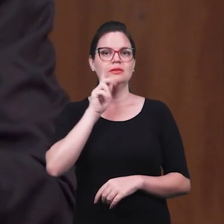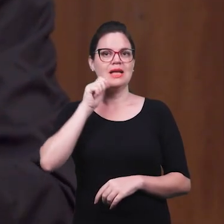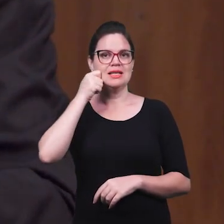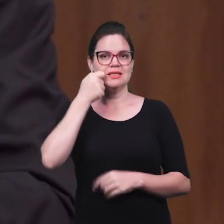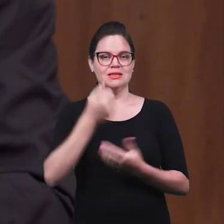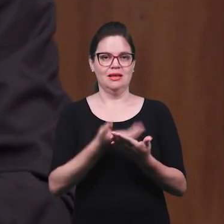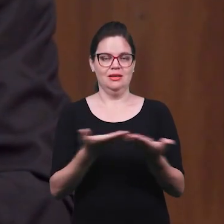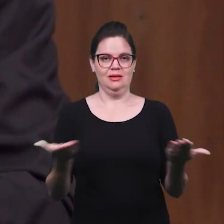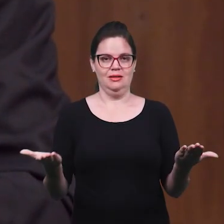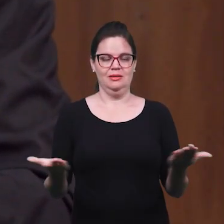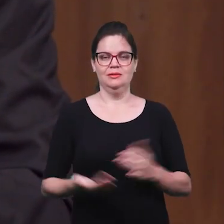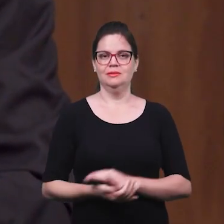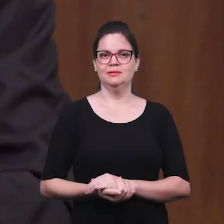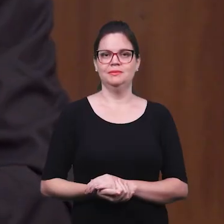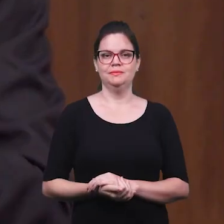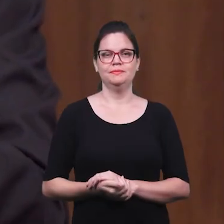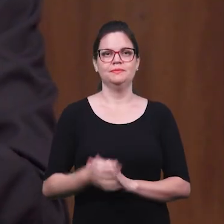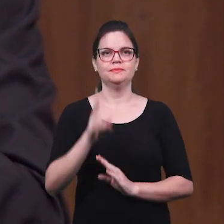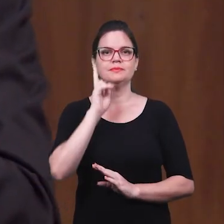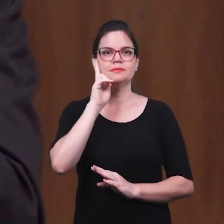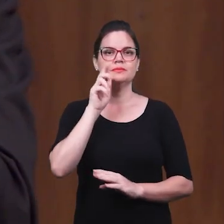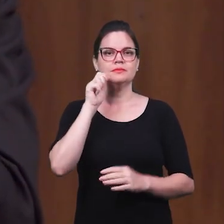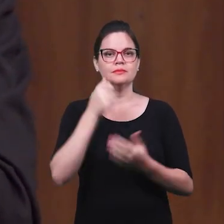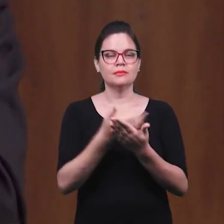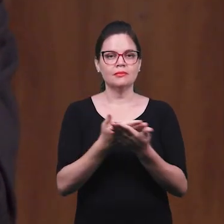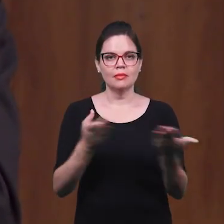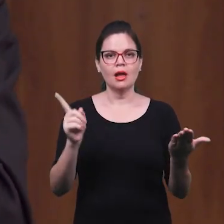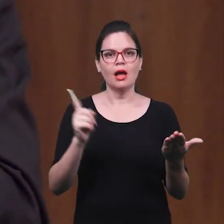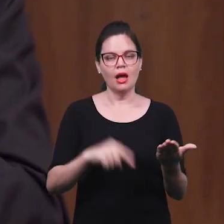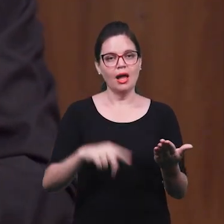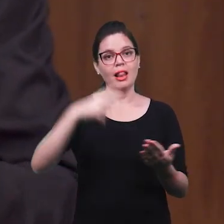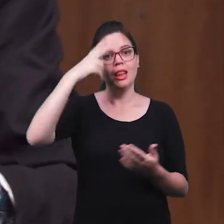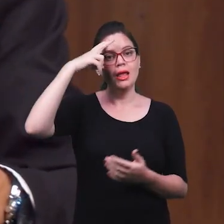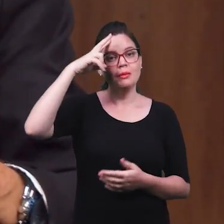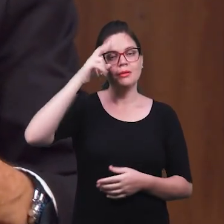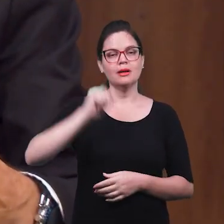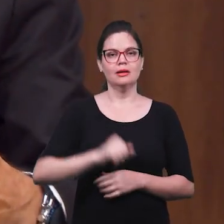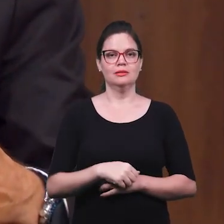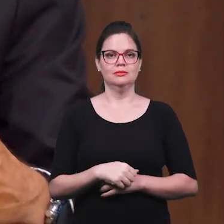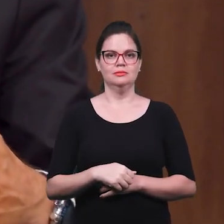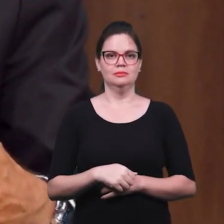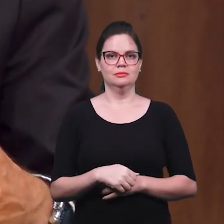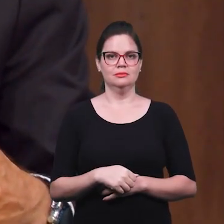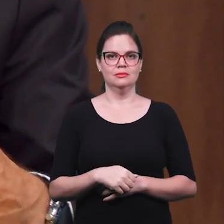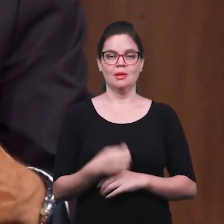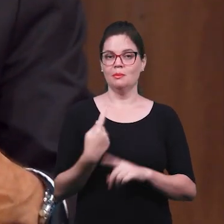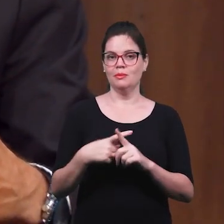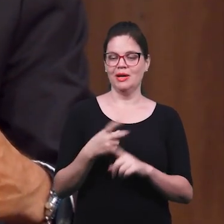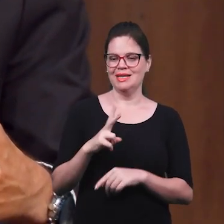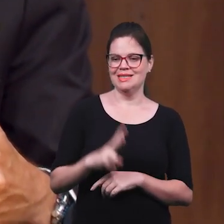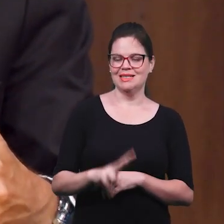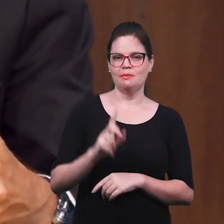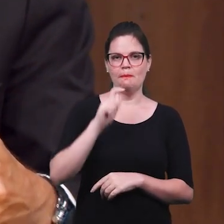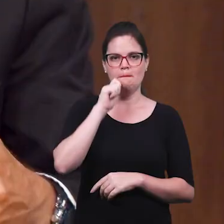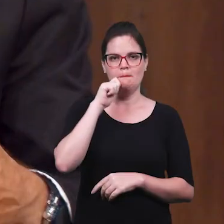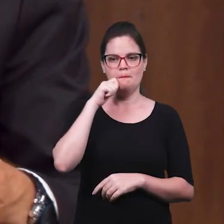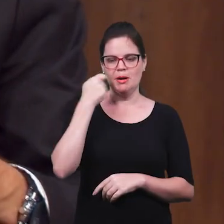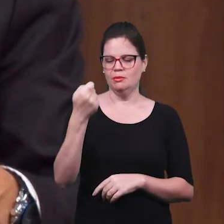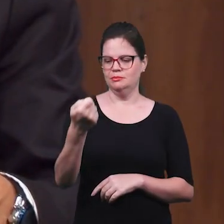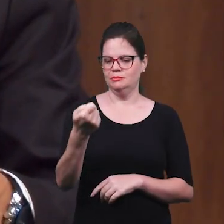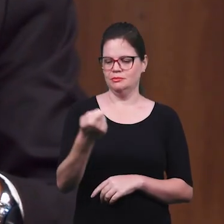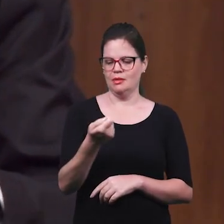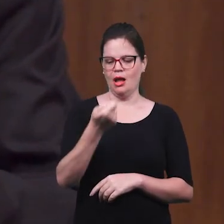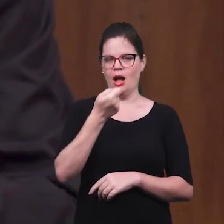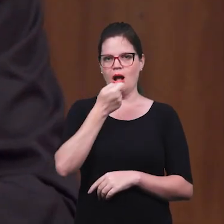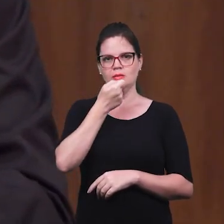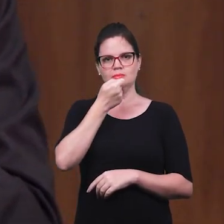a ceia do Senhor é um exercício de memória. Todas as vezes que comeis esse pão,